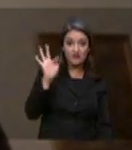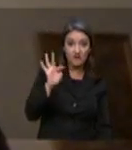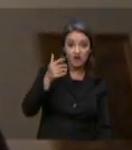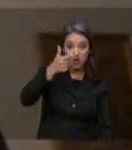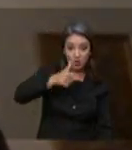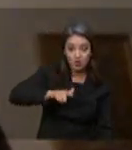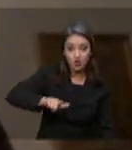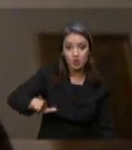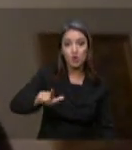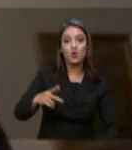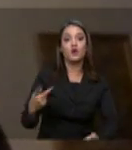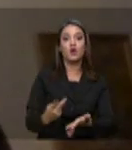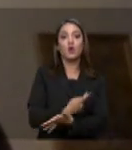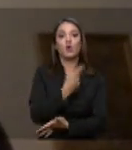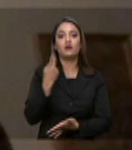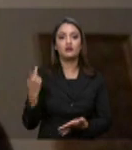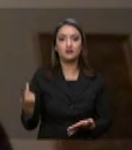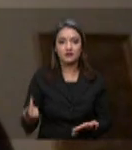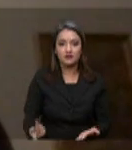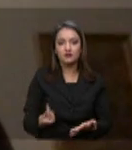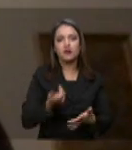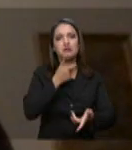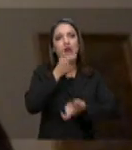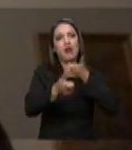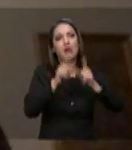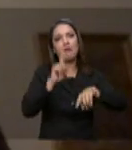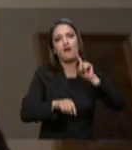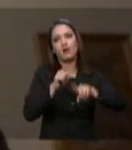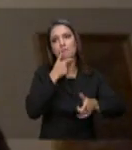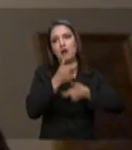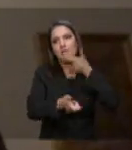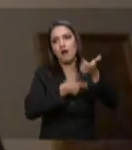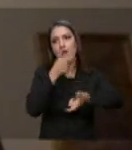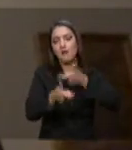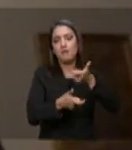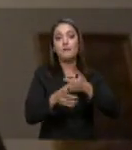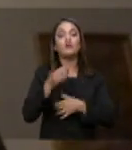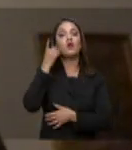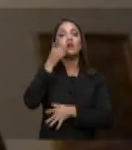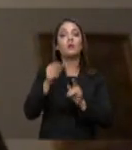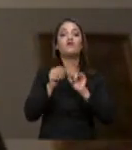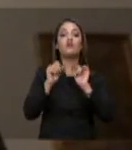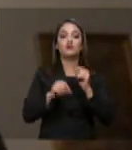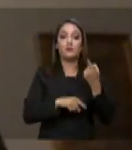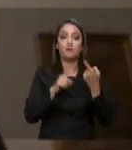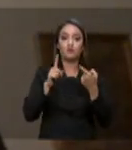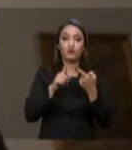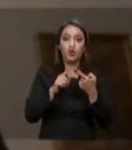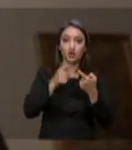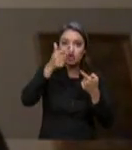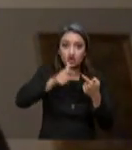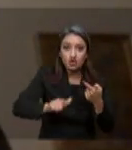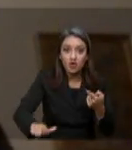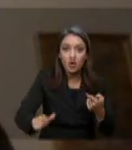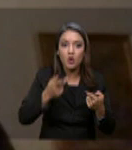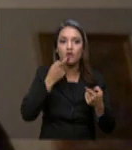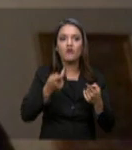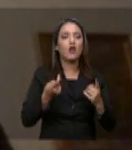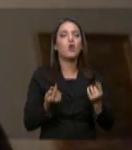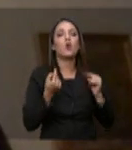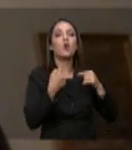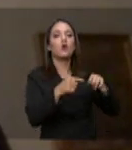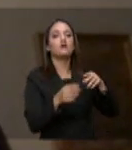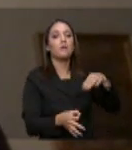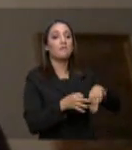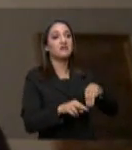novamente novamente entre vários xingamentos o deputado um reiteradamente desafios